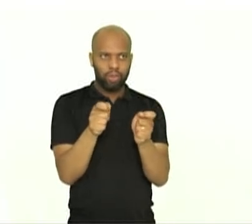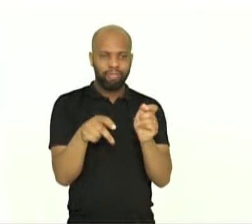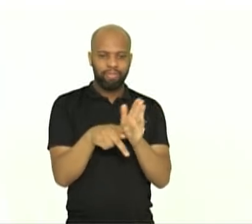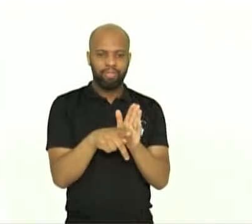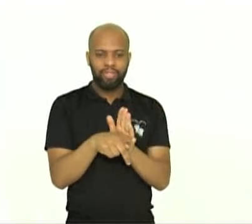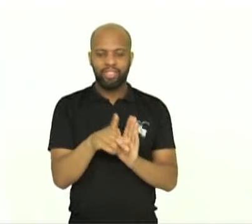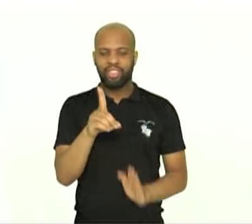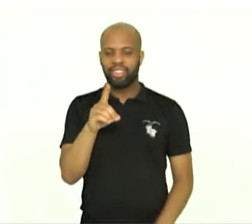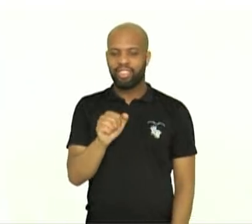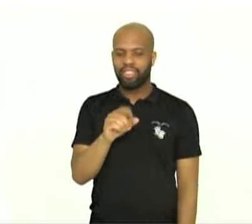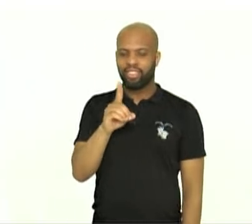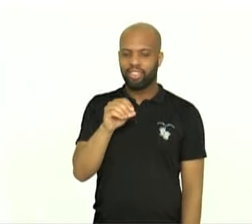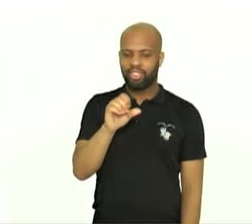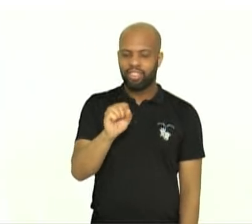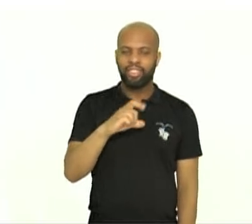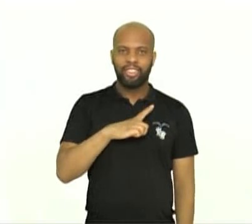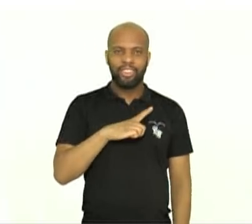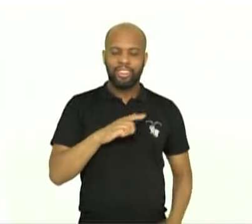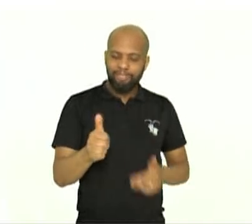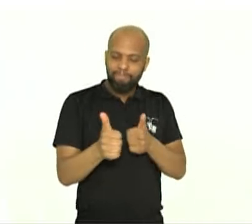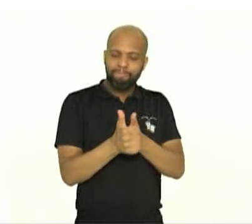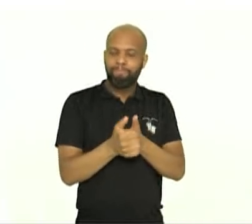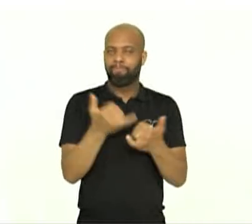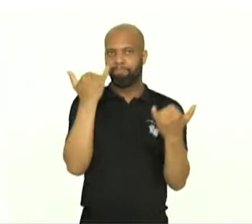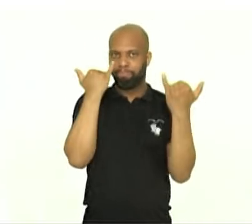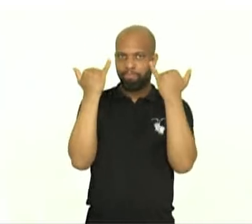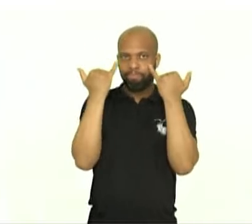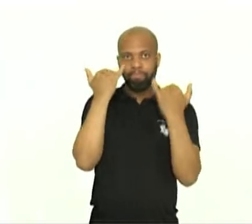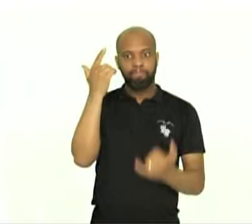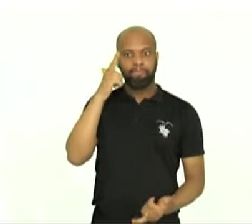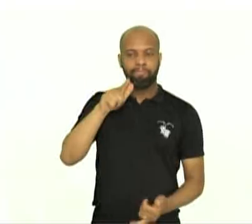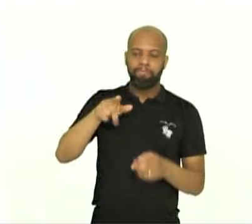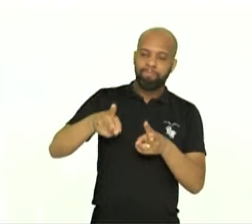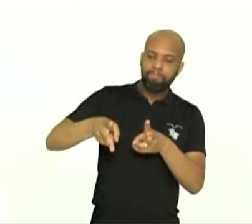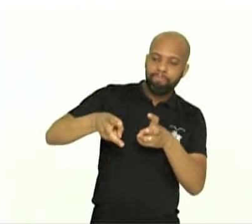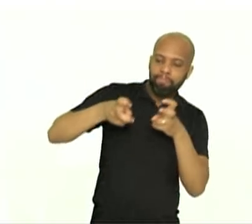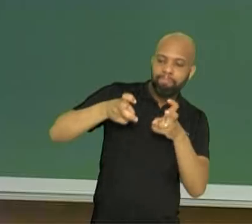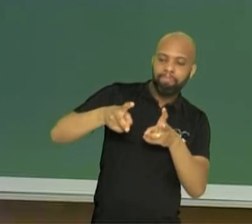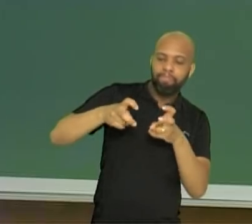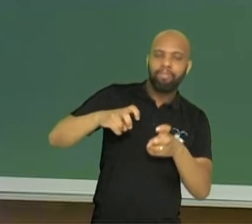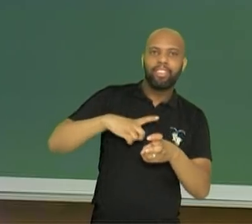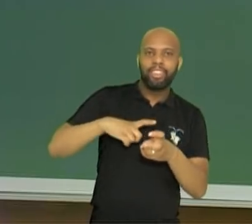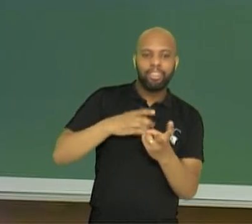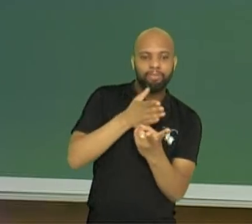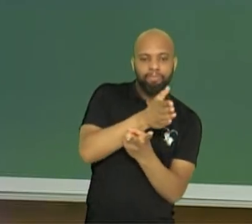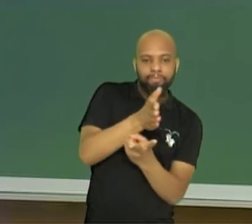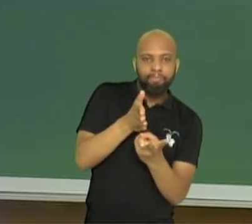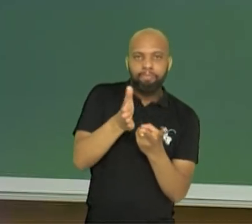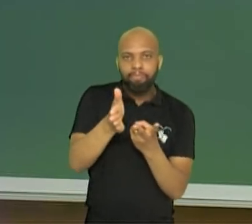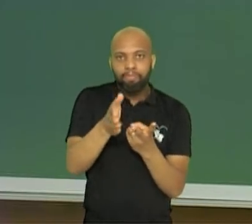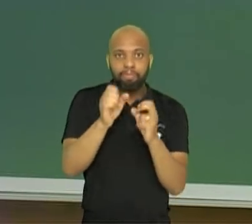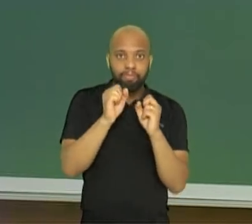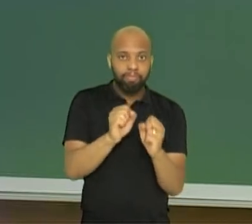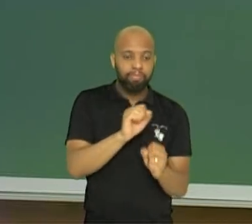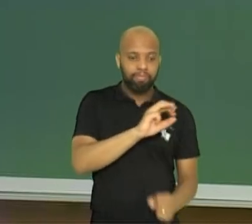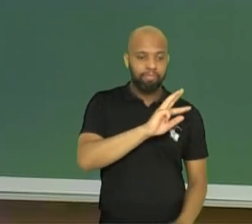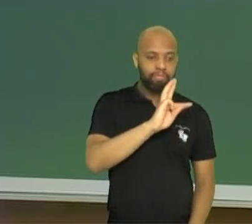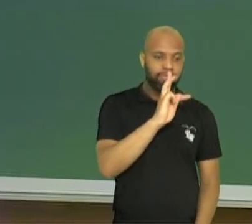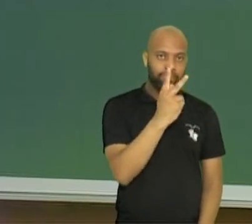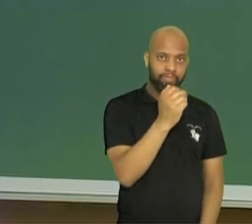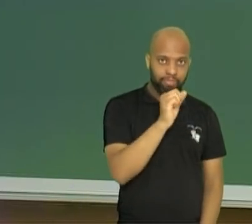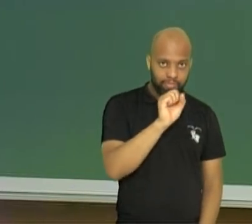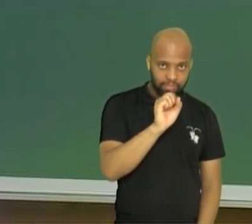Causou ali uma aproximação das informações e você consegue perceber ali essa dualidade do what, né? Pode ser, ele pergunta o